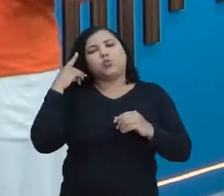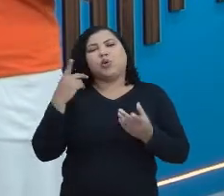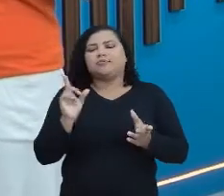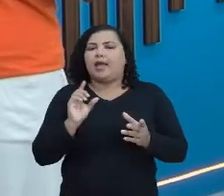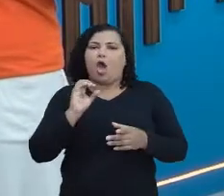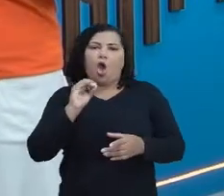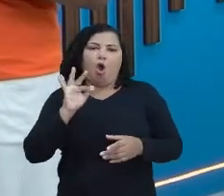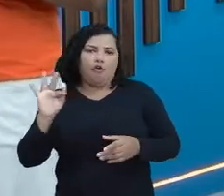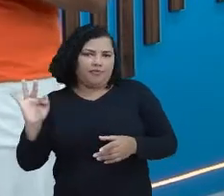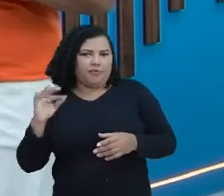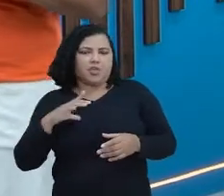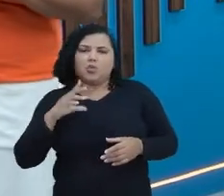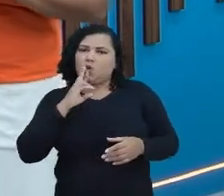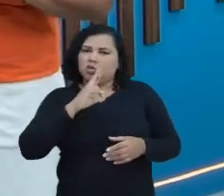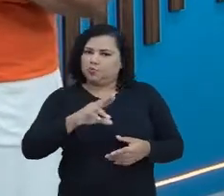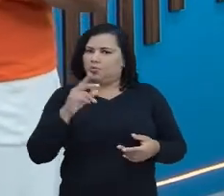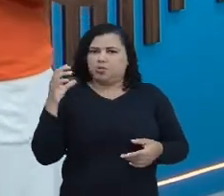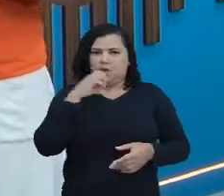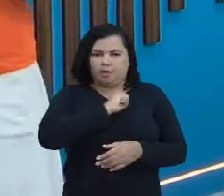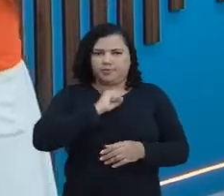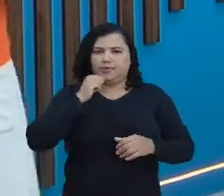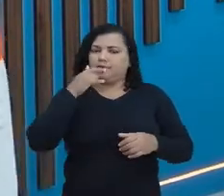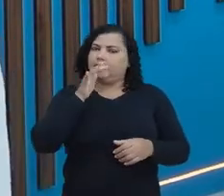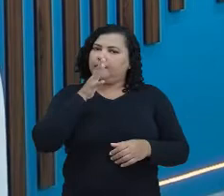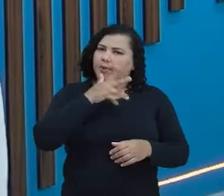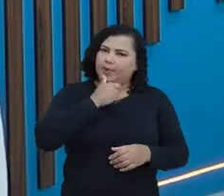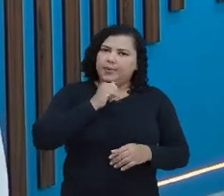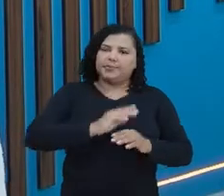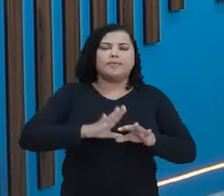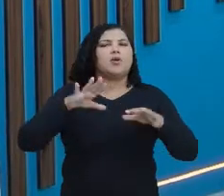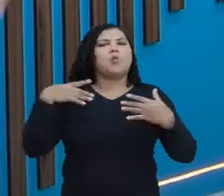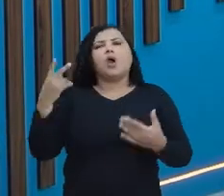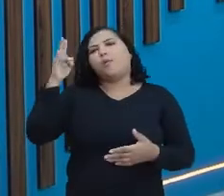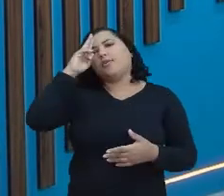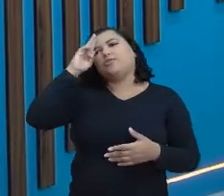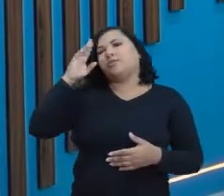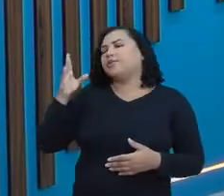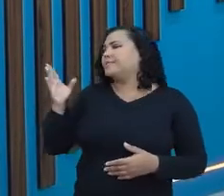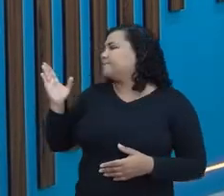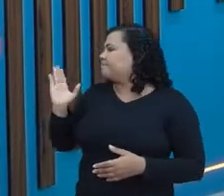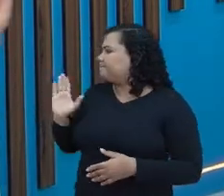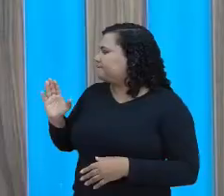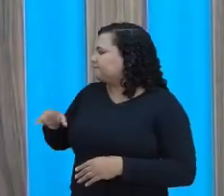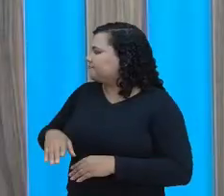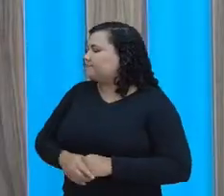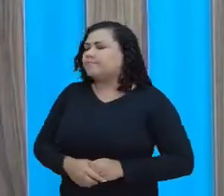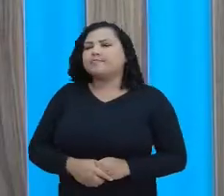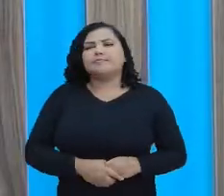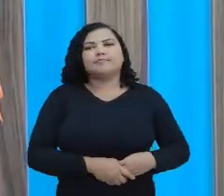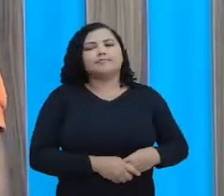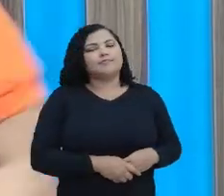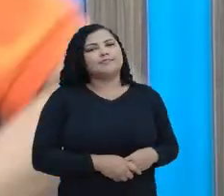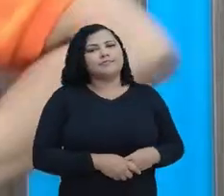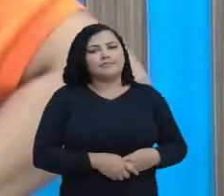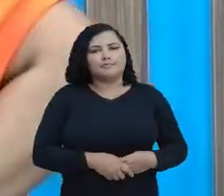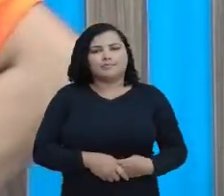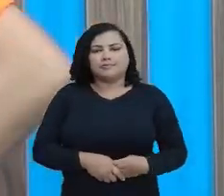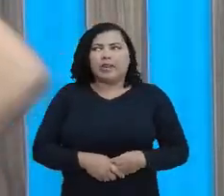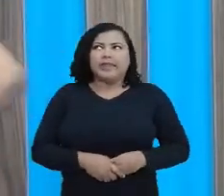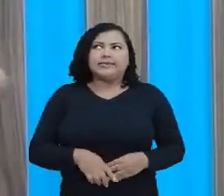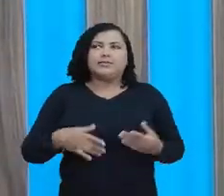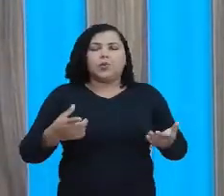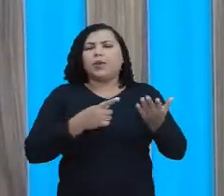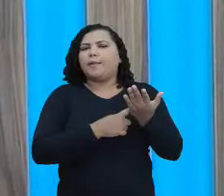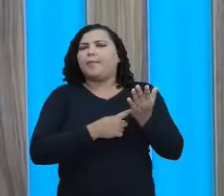hora, faz parte. E aí, qual é a história do chat? E aqui eu quero trazer alguns, como eu posso